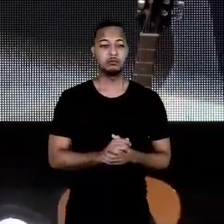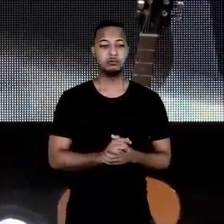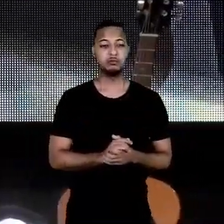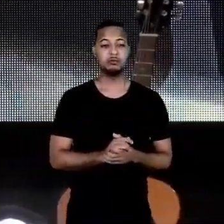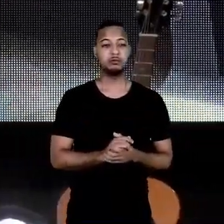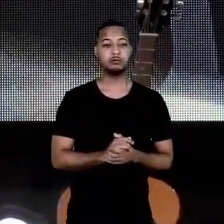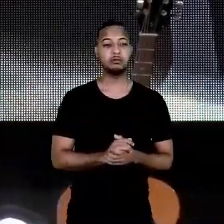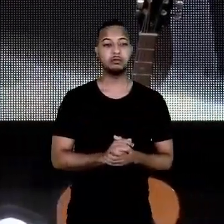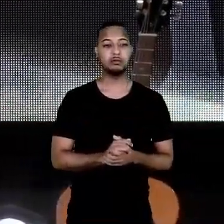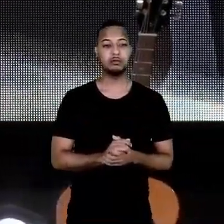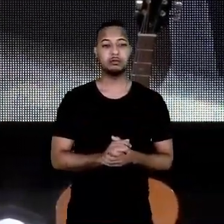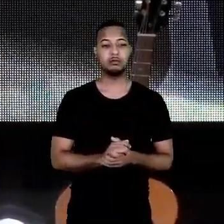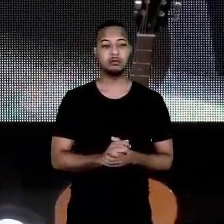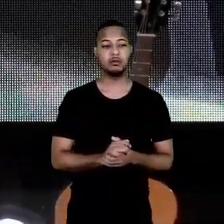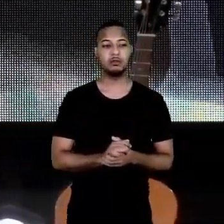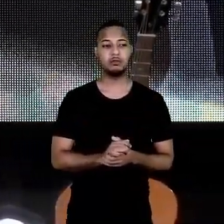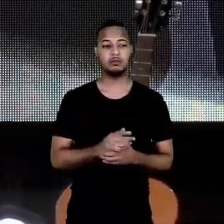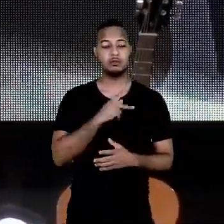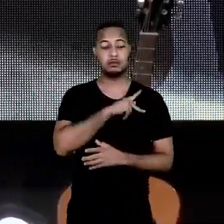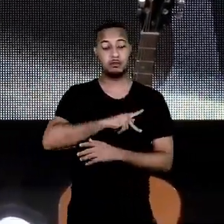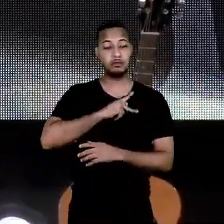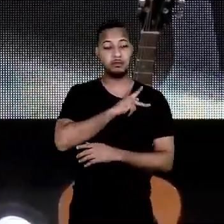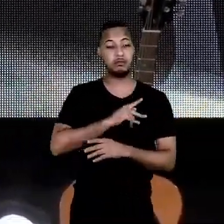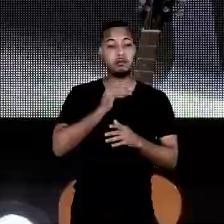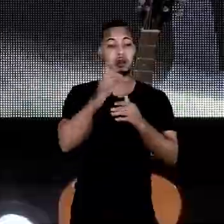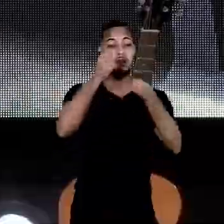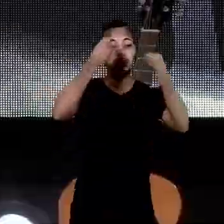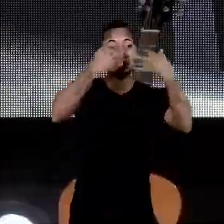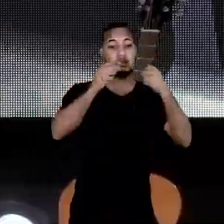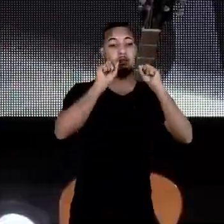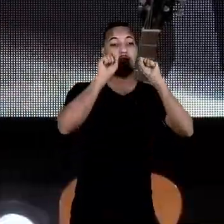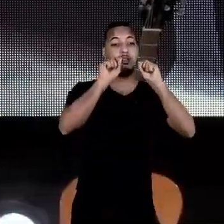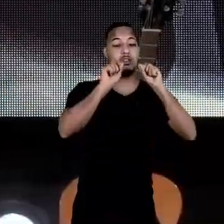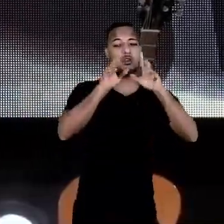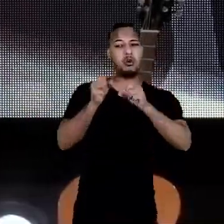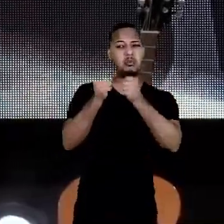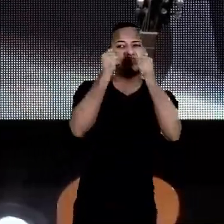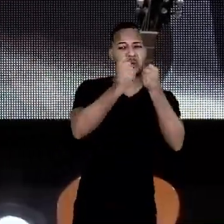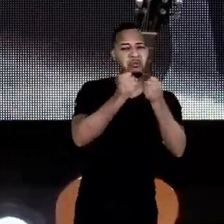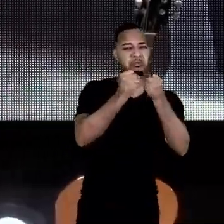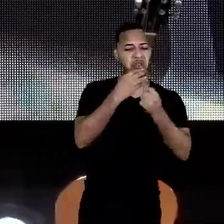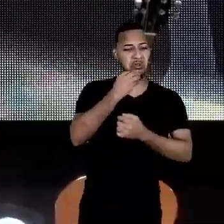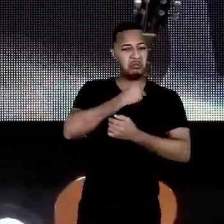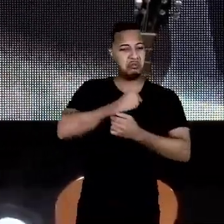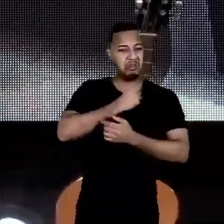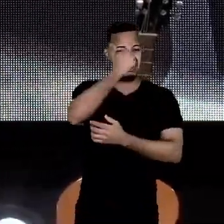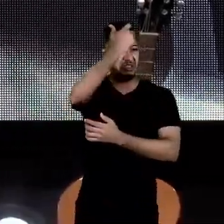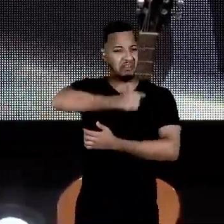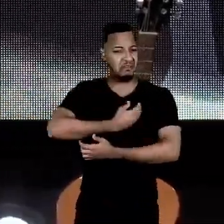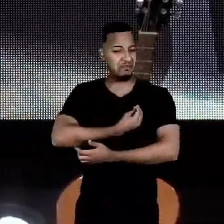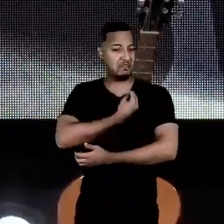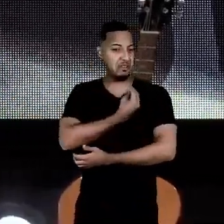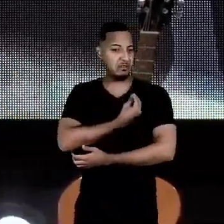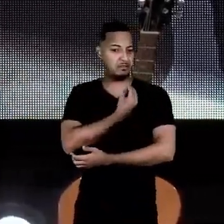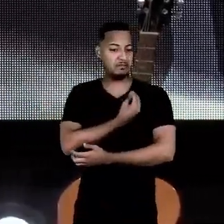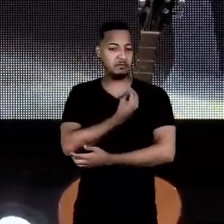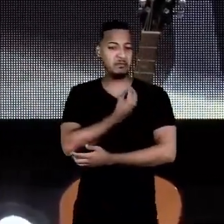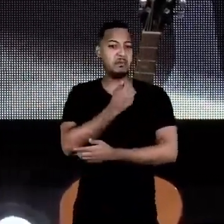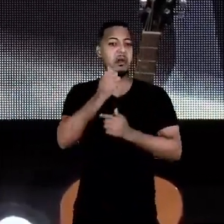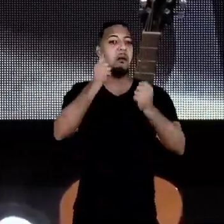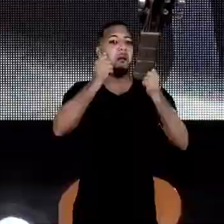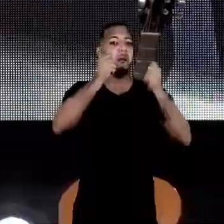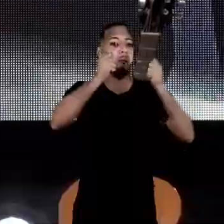Paulo, ele fala que o poder do pecado na vida de um homem é capaz de transformar um homem